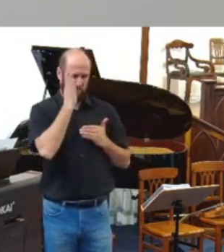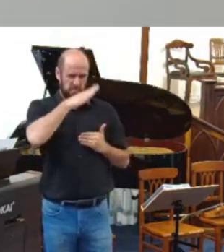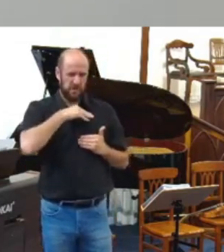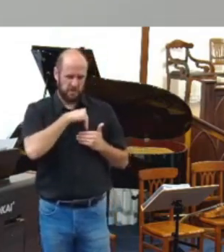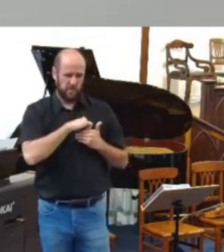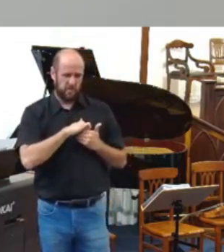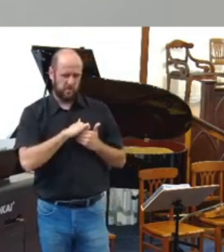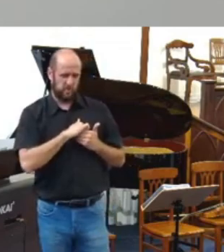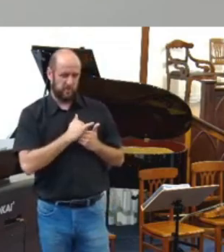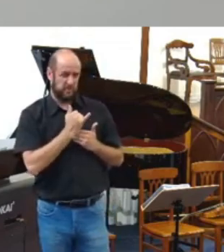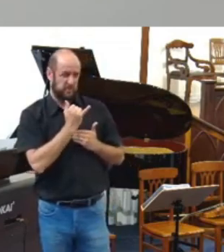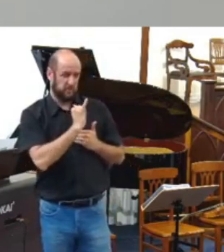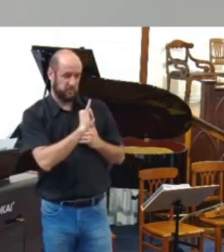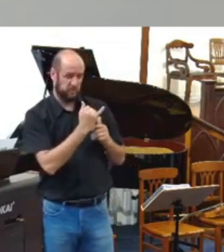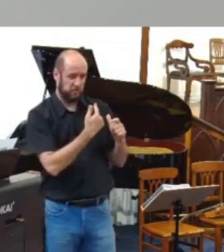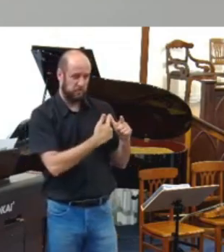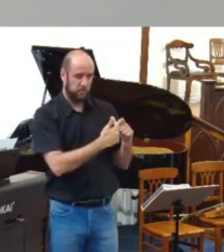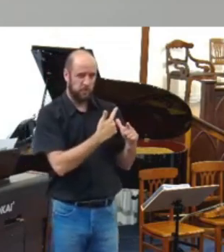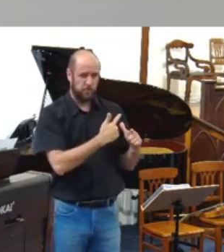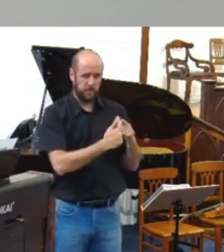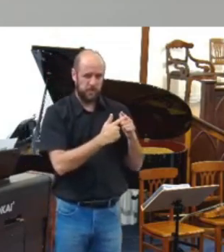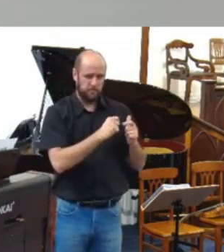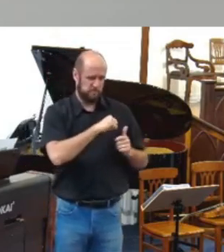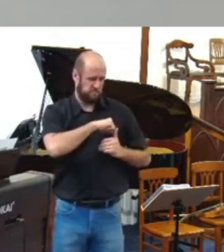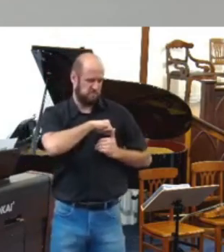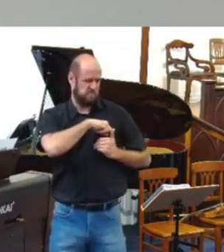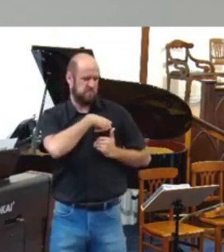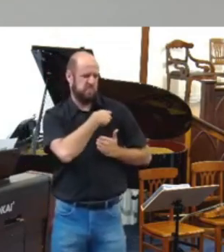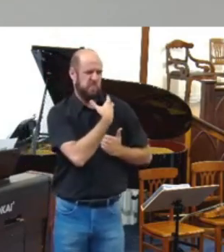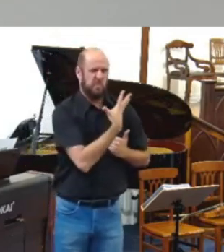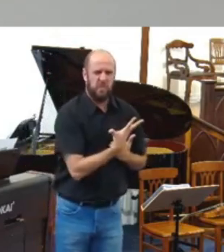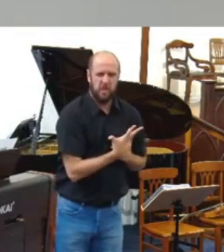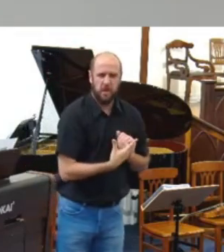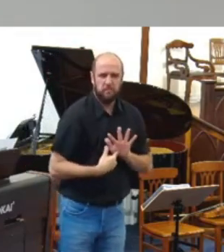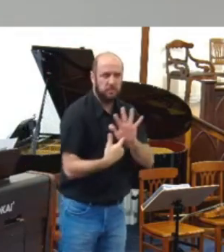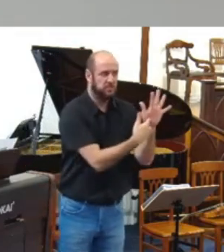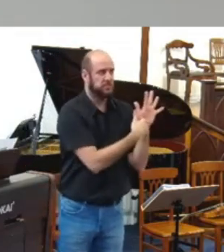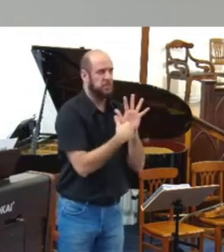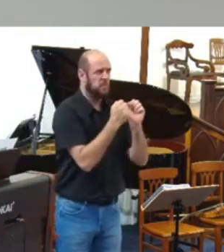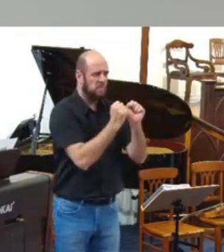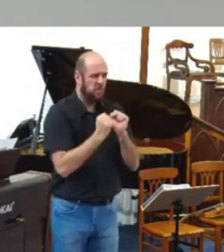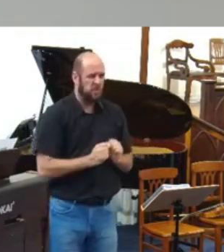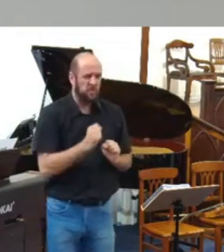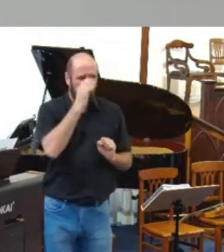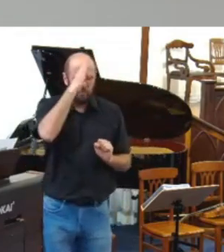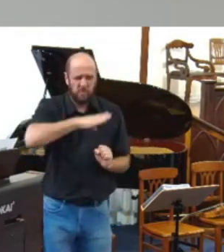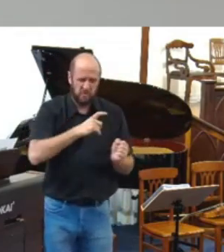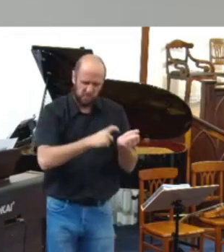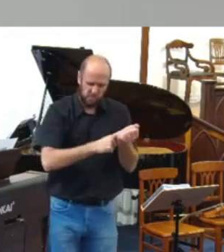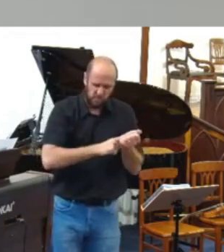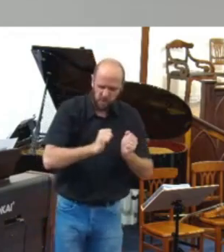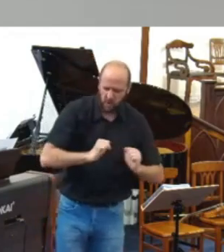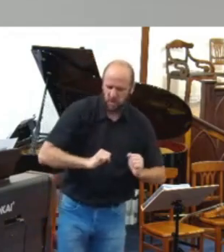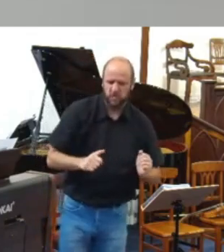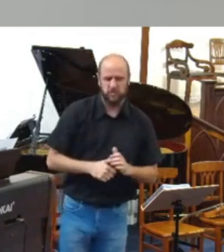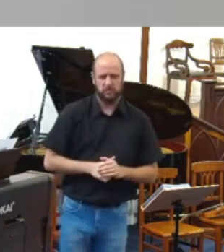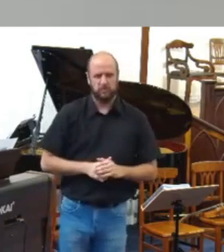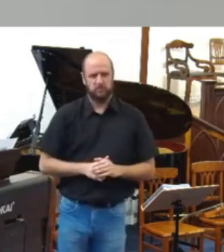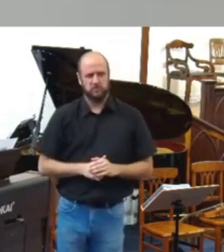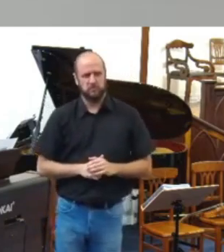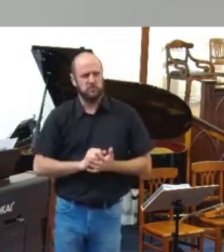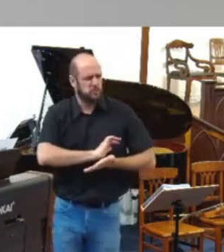se incompatibilizar com uma pessoa, você vai perceber dentro de você o poder da ira, da raiva, o poder